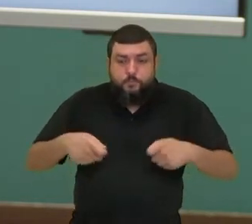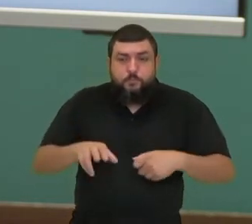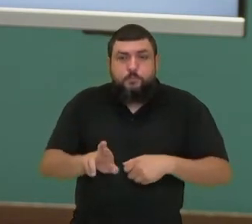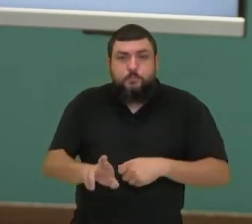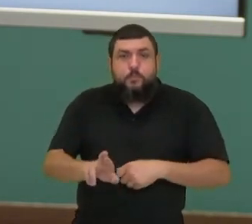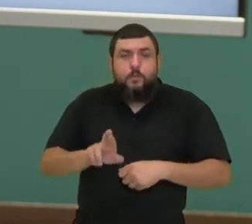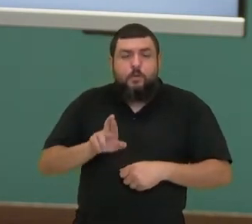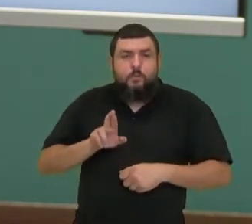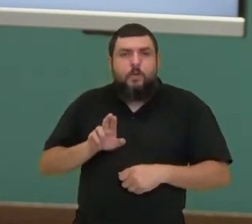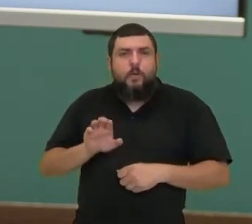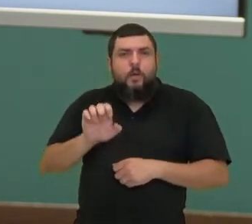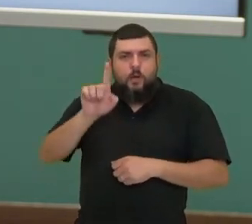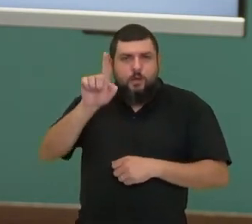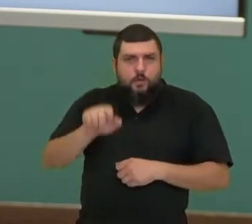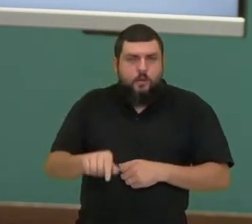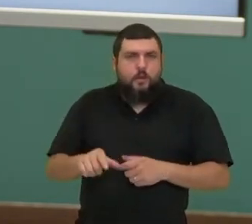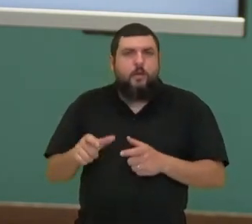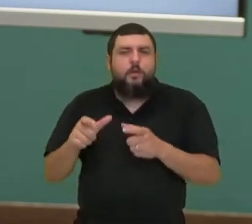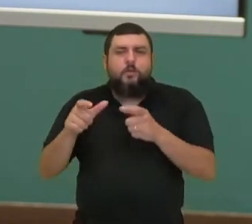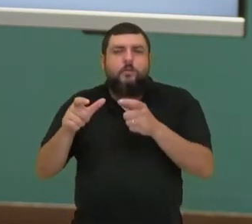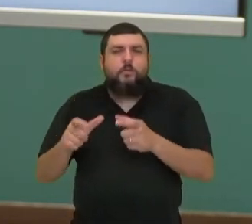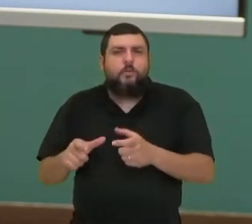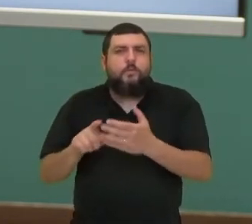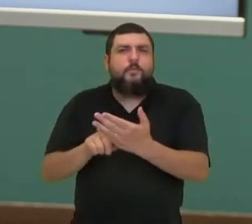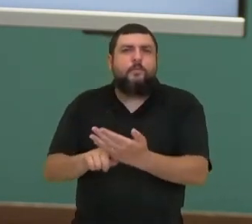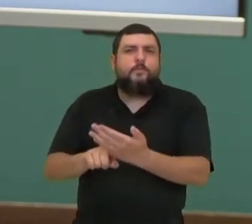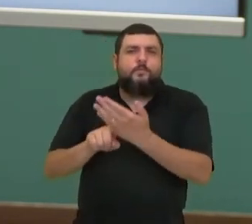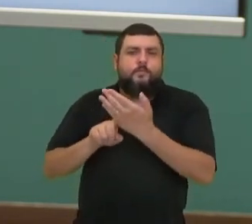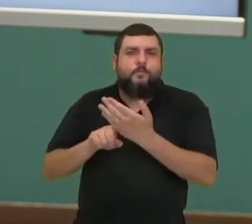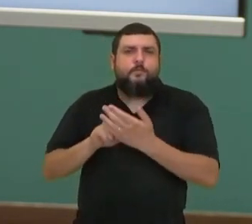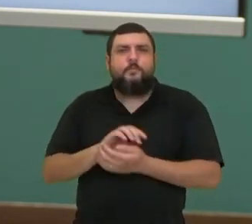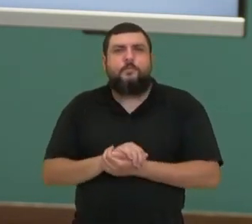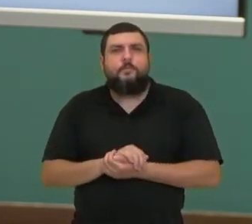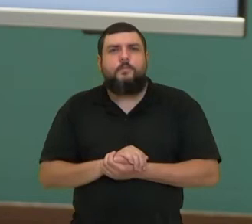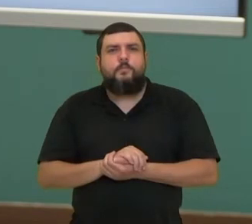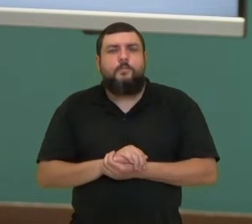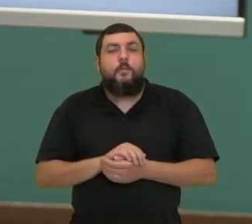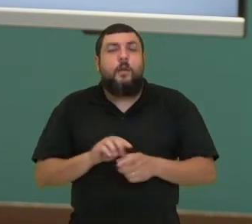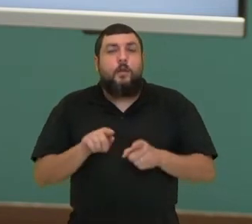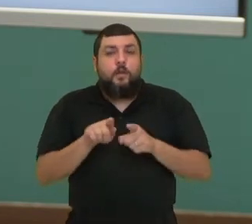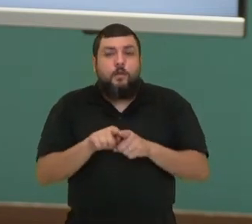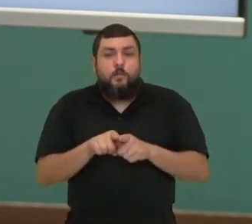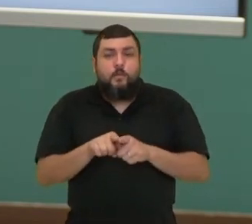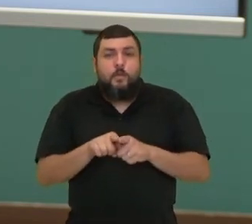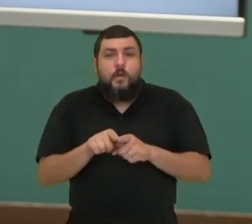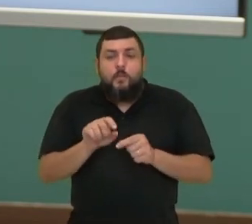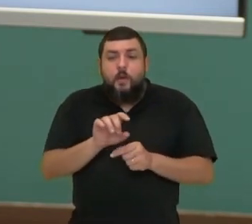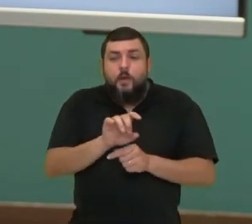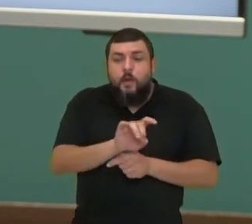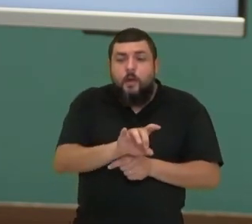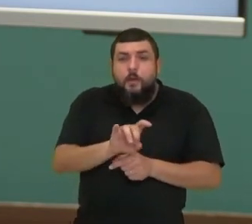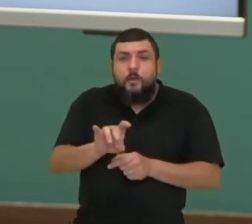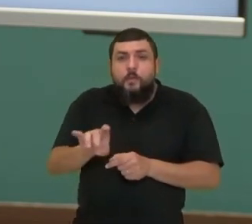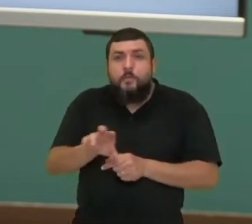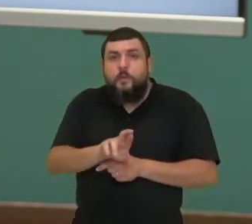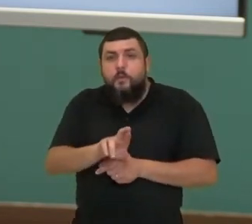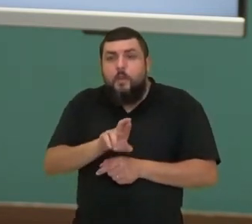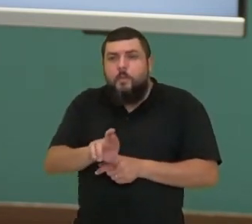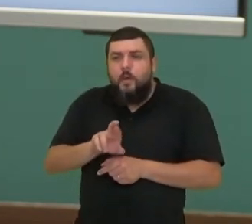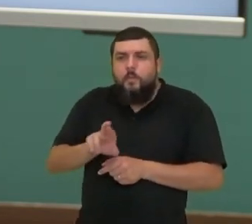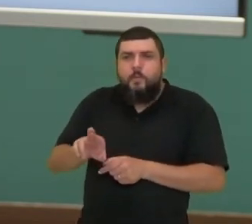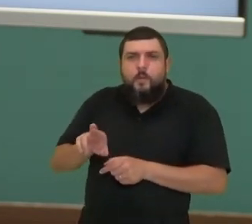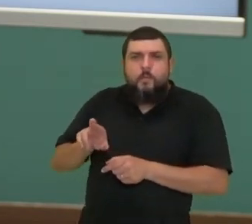formam um espaço amostral e cada subconjunto do espaço amostral nós chamamos